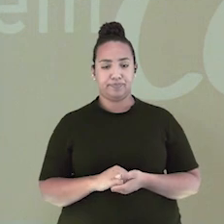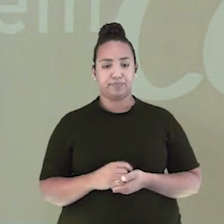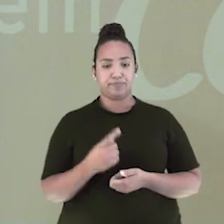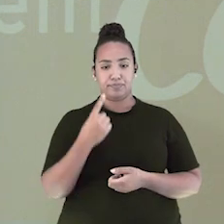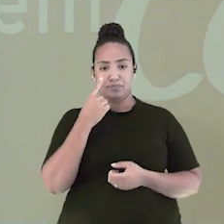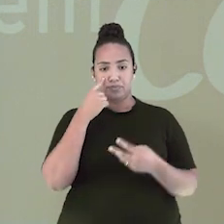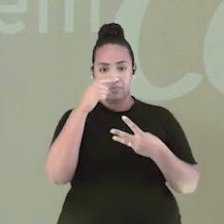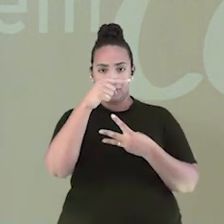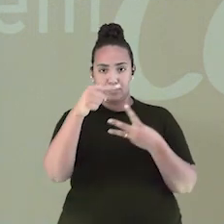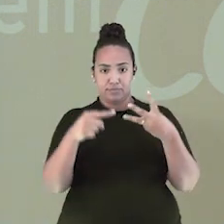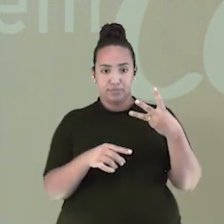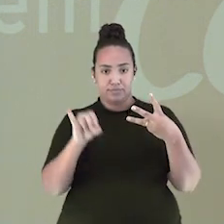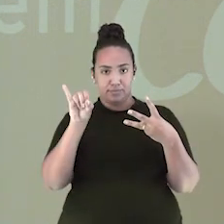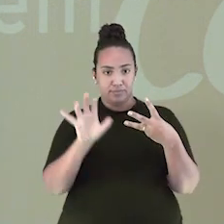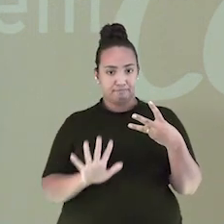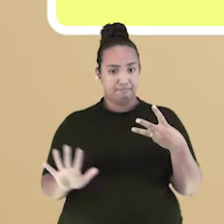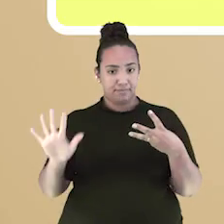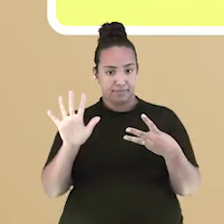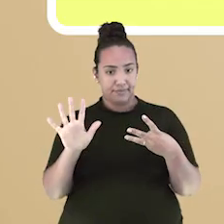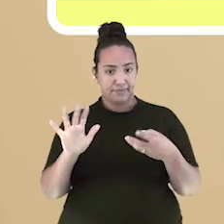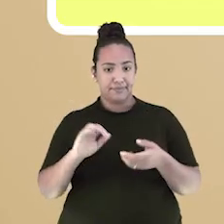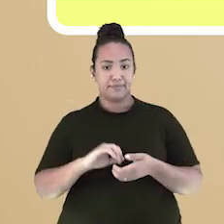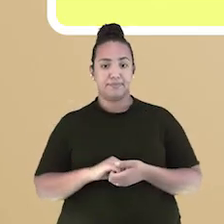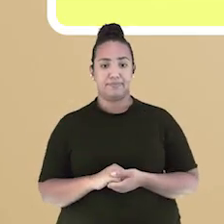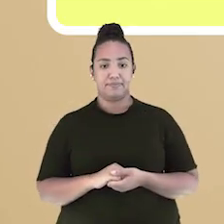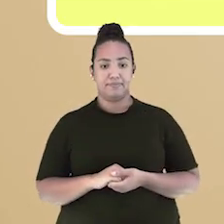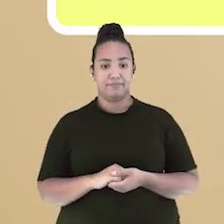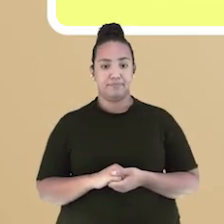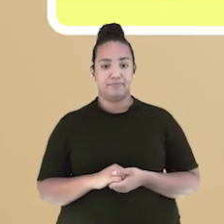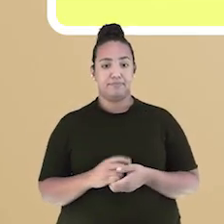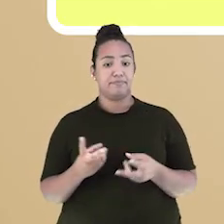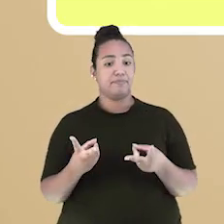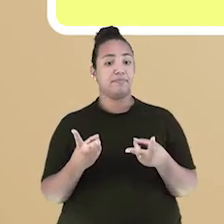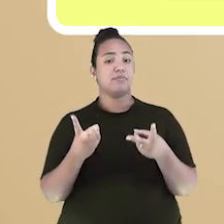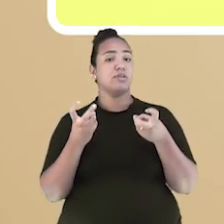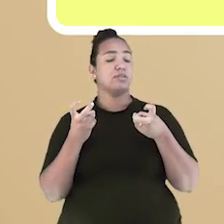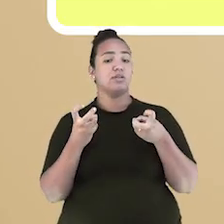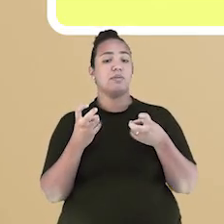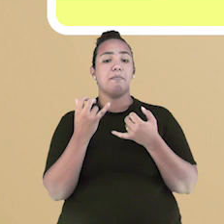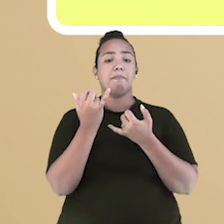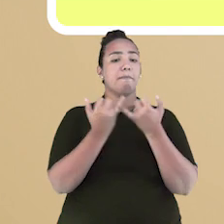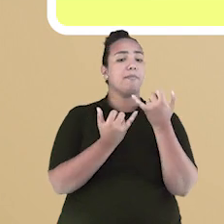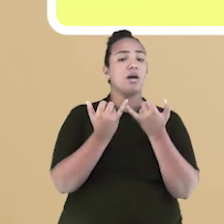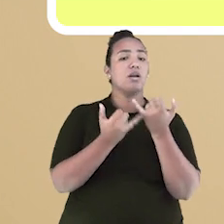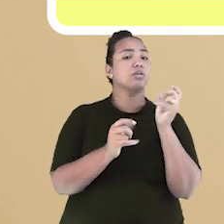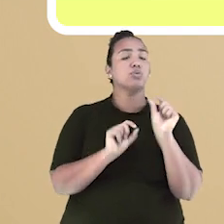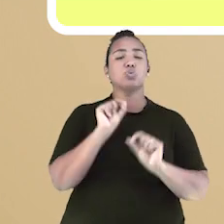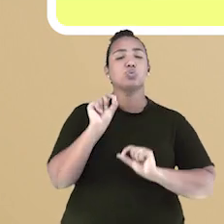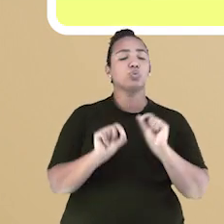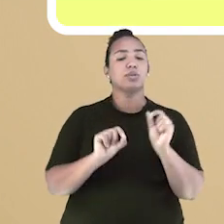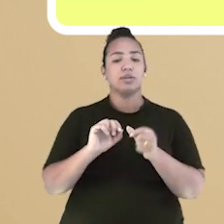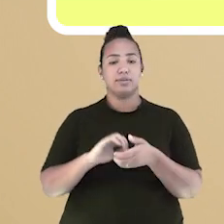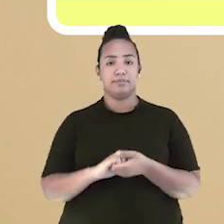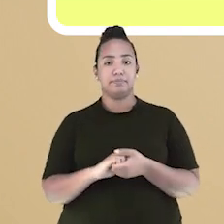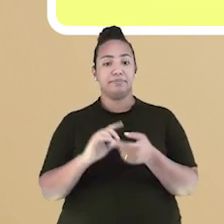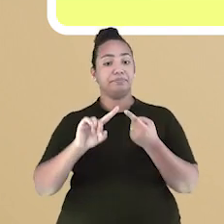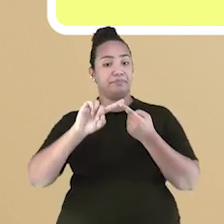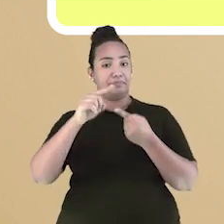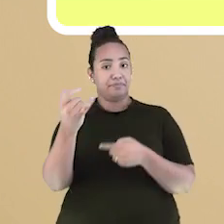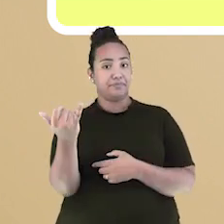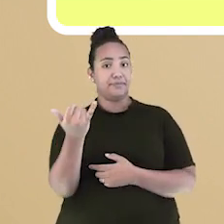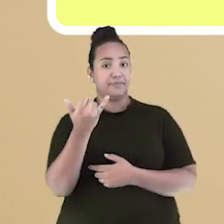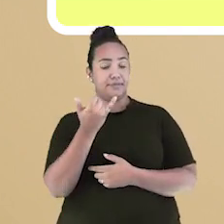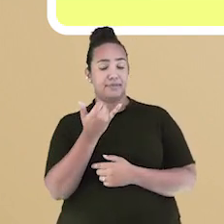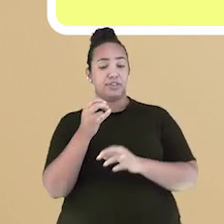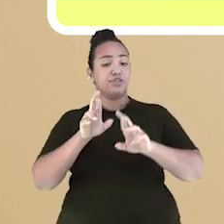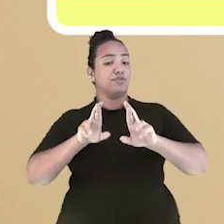Observe essas 3 imagens de tartaruga. Percebam primeiro o que elas têm de parecido. Depois me contem o que viram